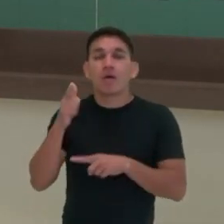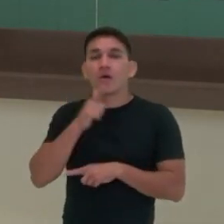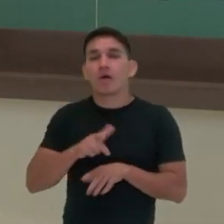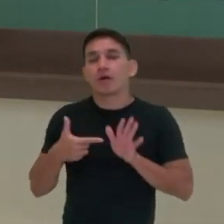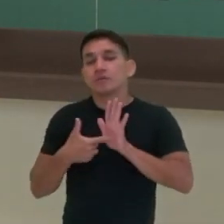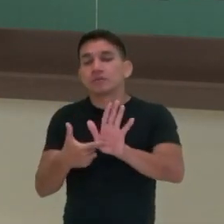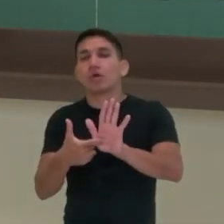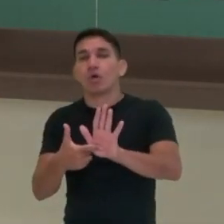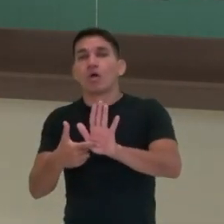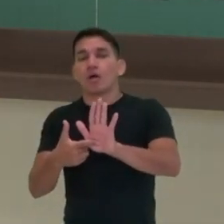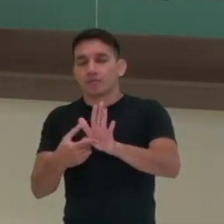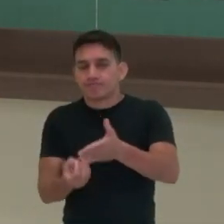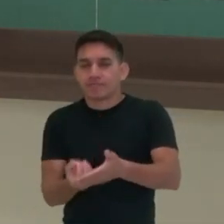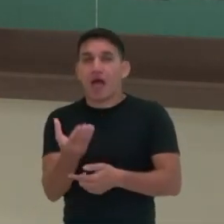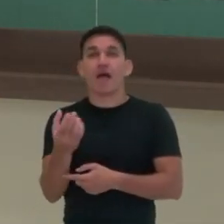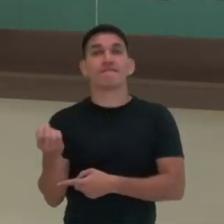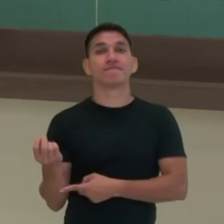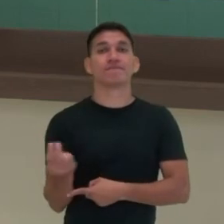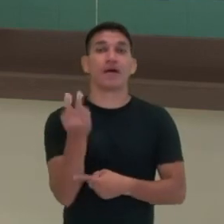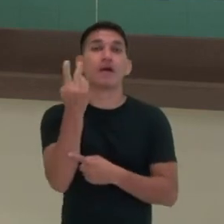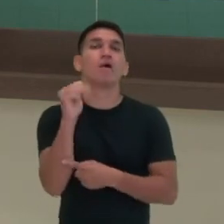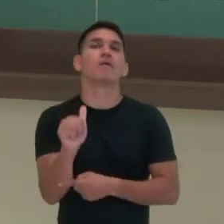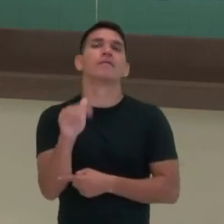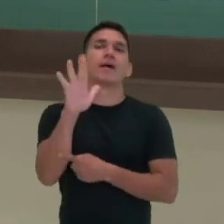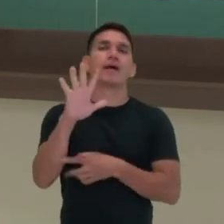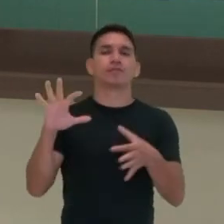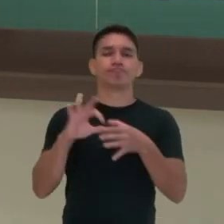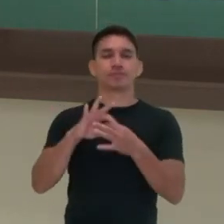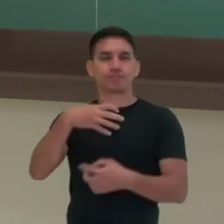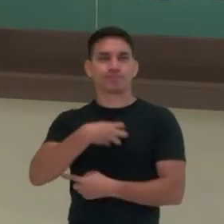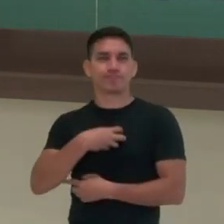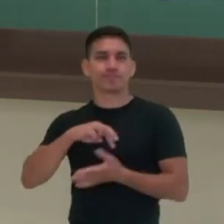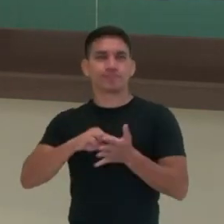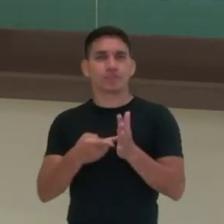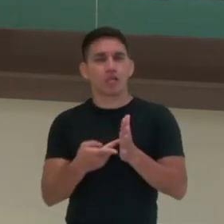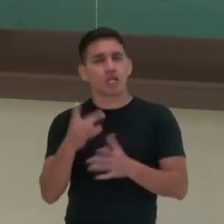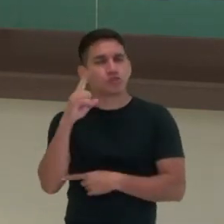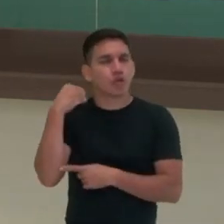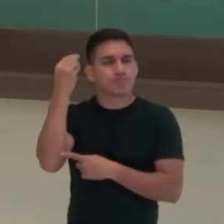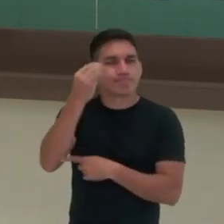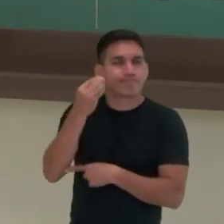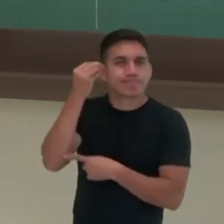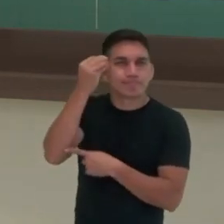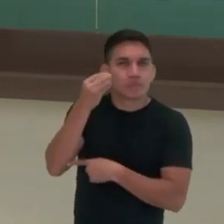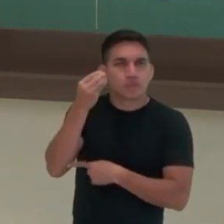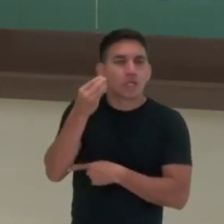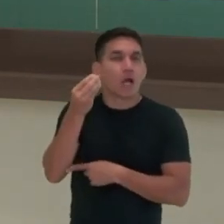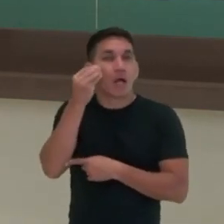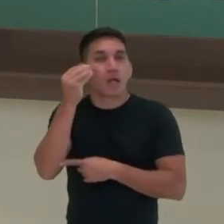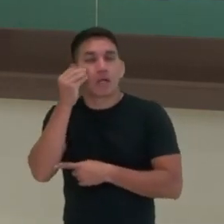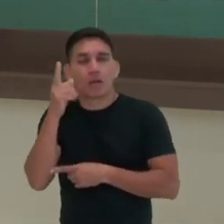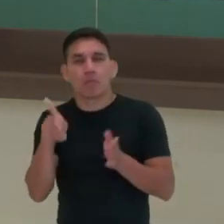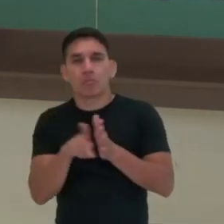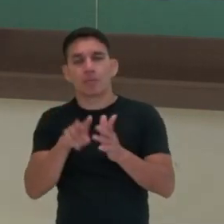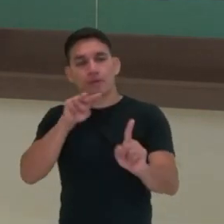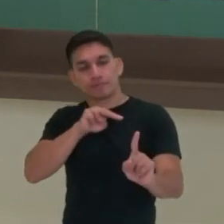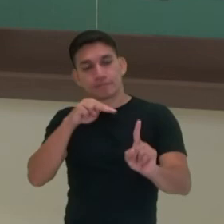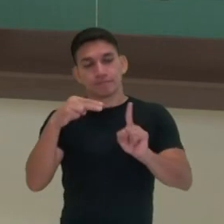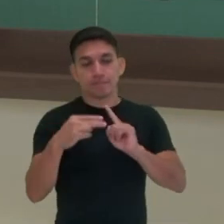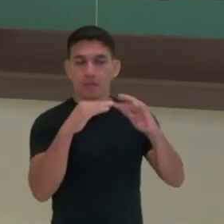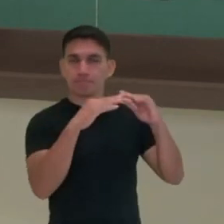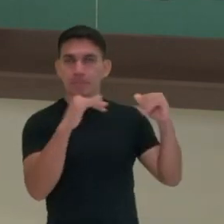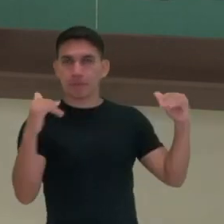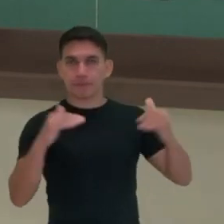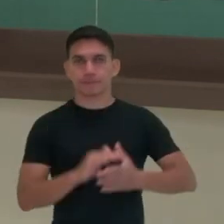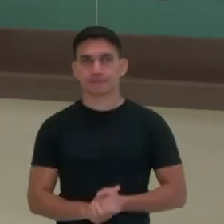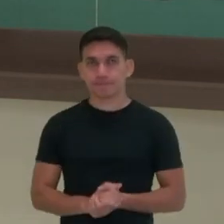um sentido maior, conferir um sentido maior às nossas experiências através da concepção